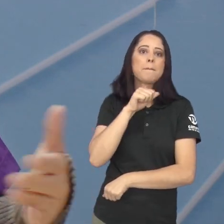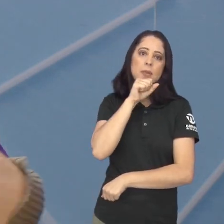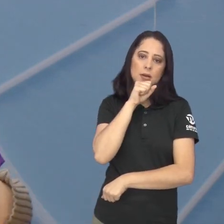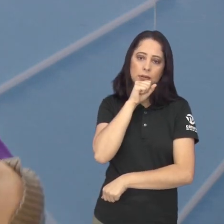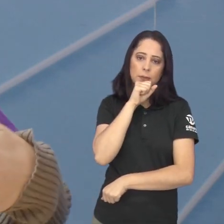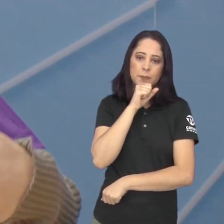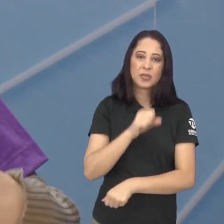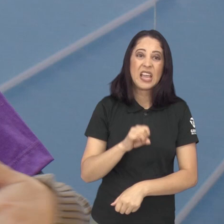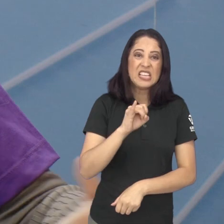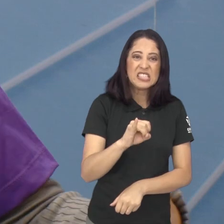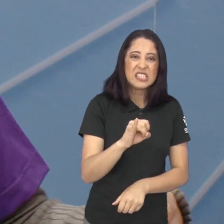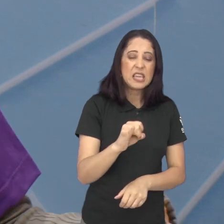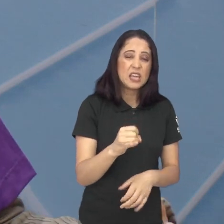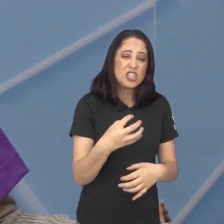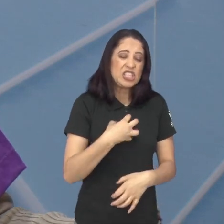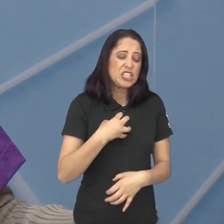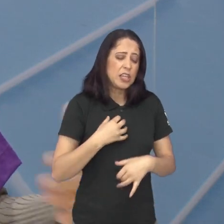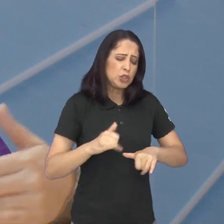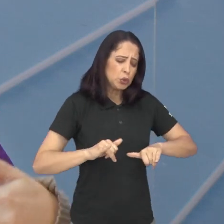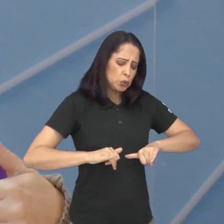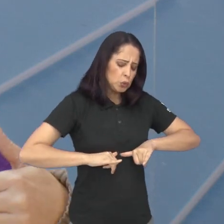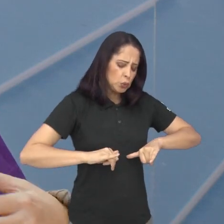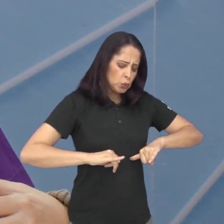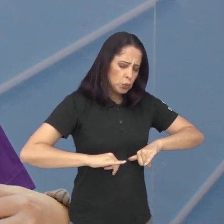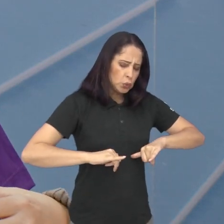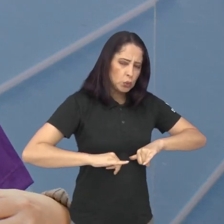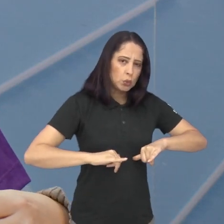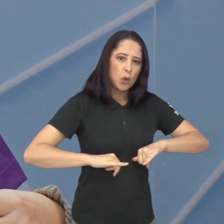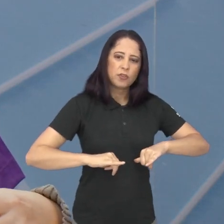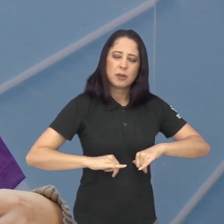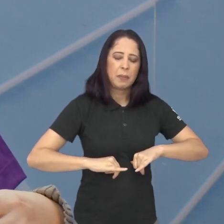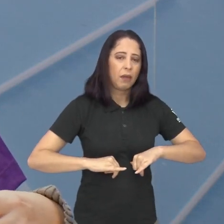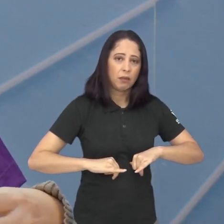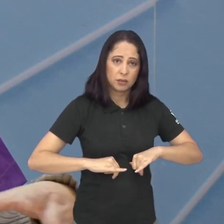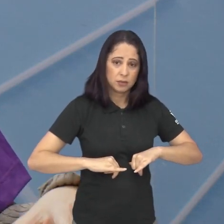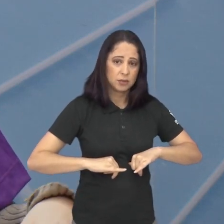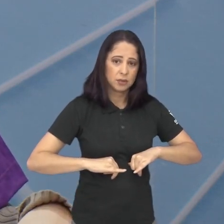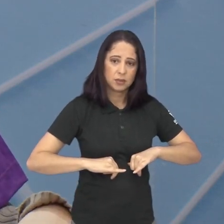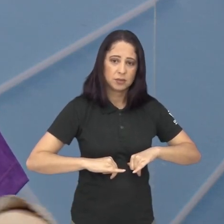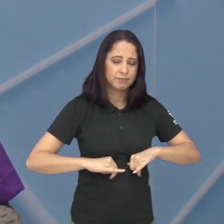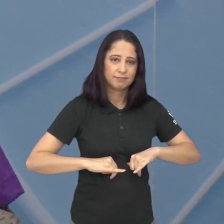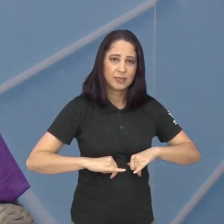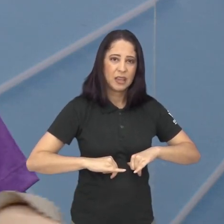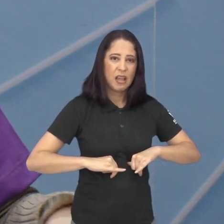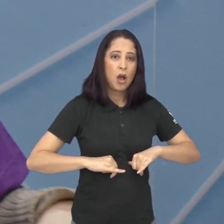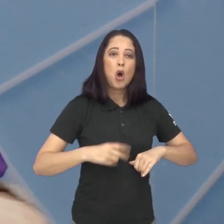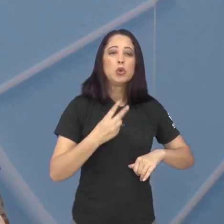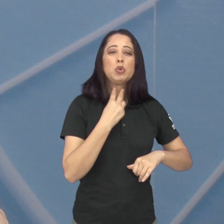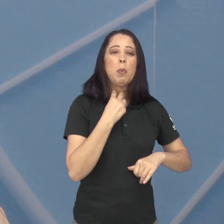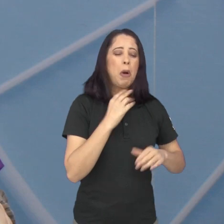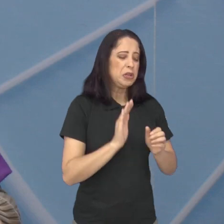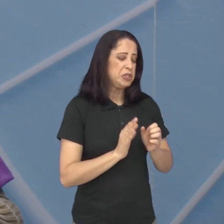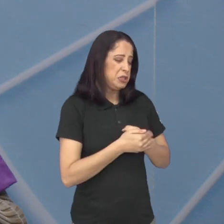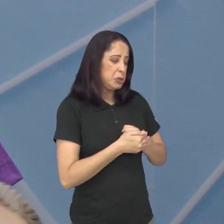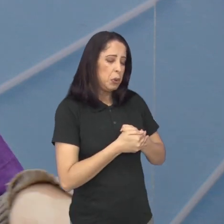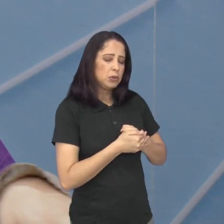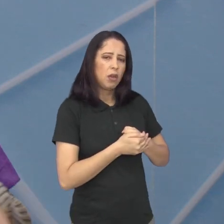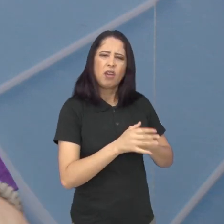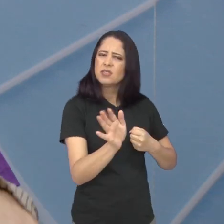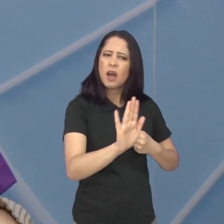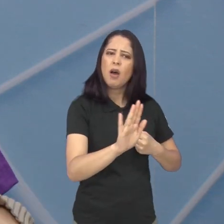luto, seja em que momento da vida for, a gente sempre vai dizer, não vamos tentar mascarar isso, nem